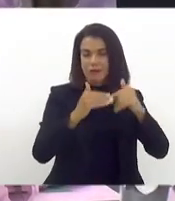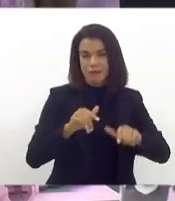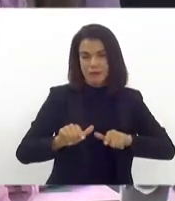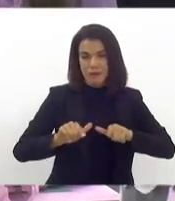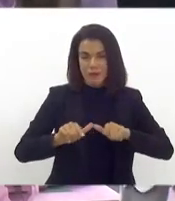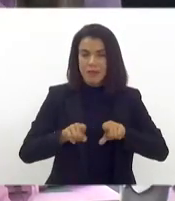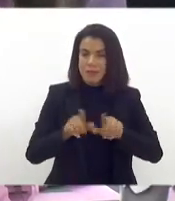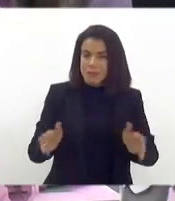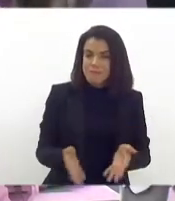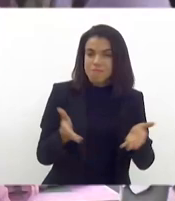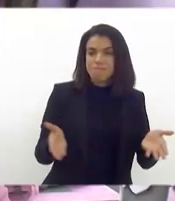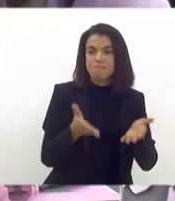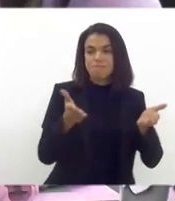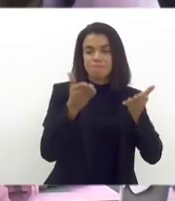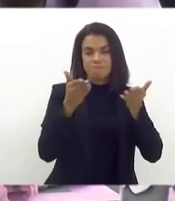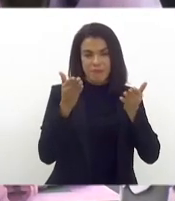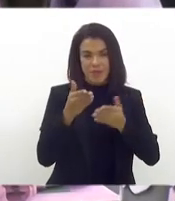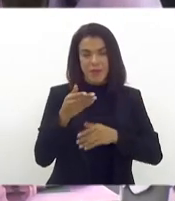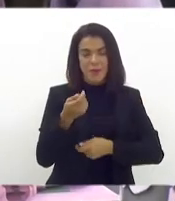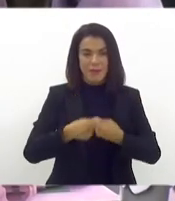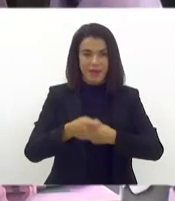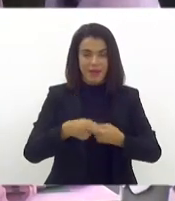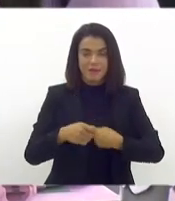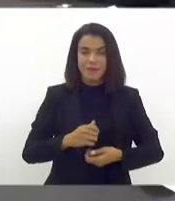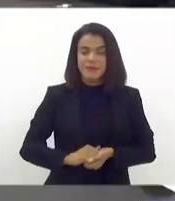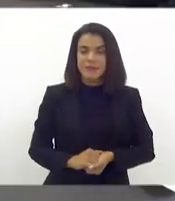a incentivar este mercado. Muito obrigado.